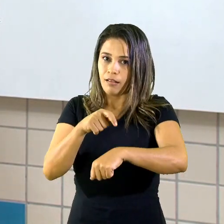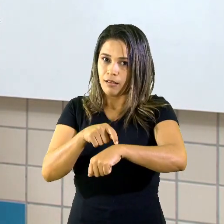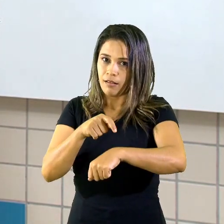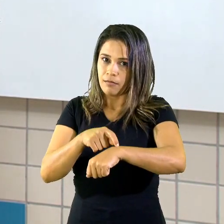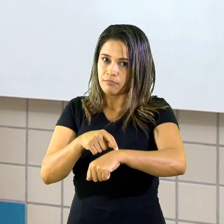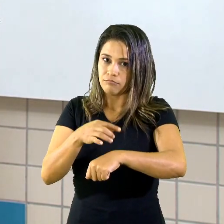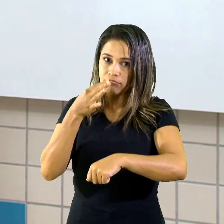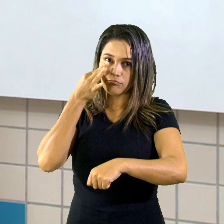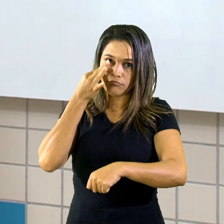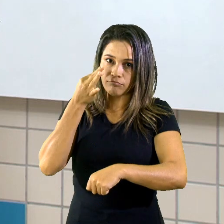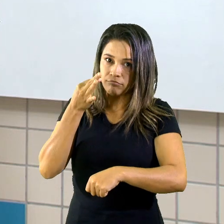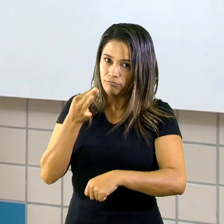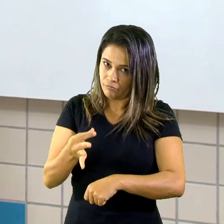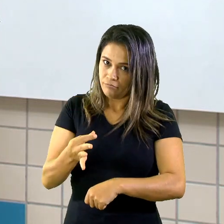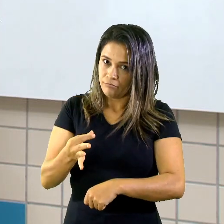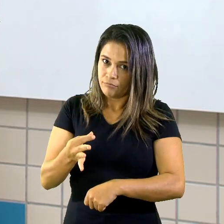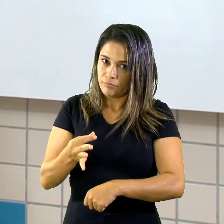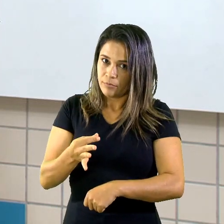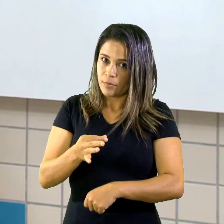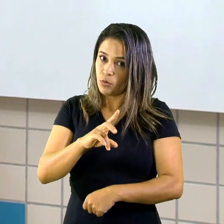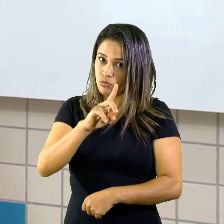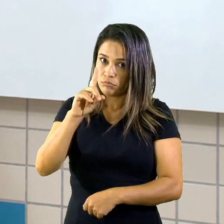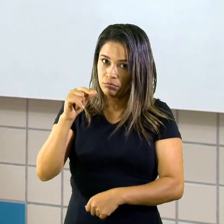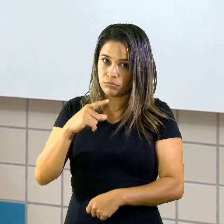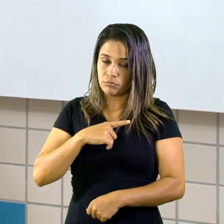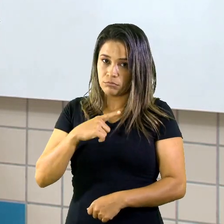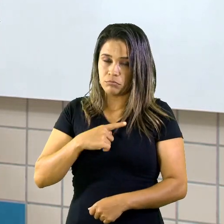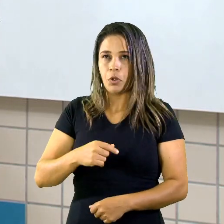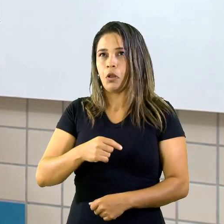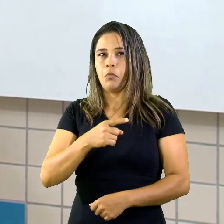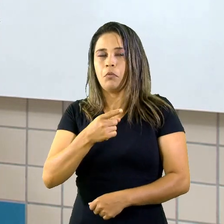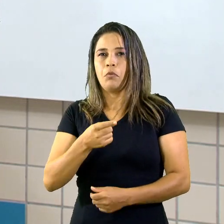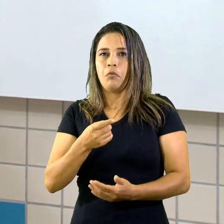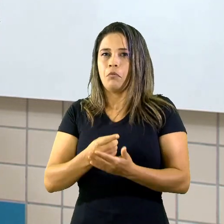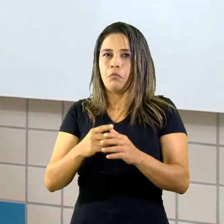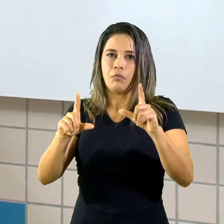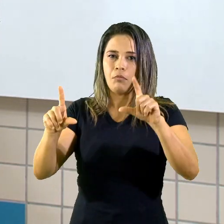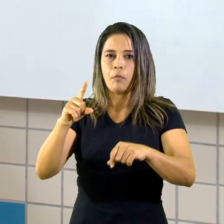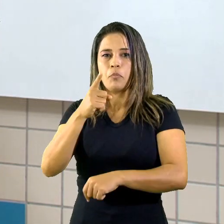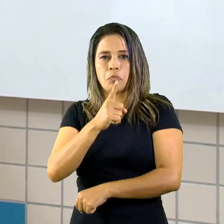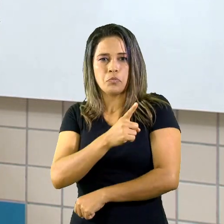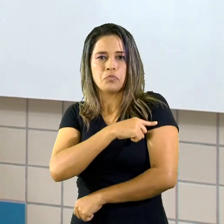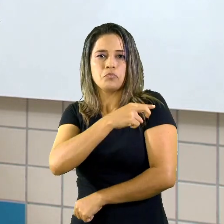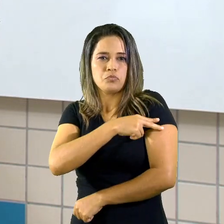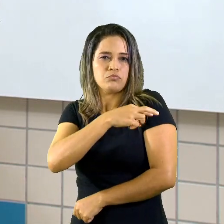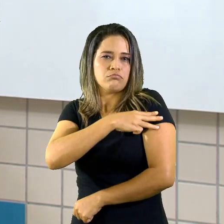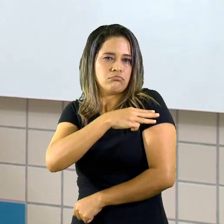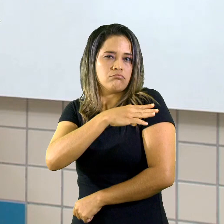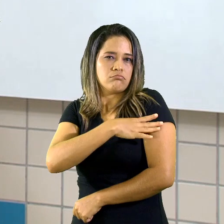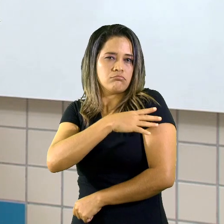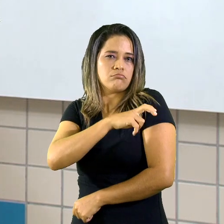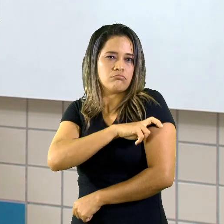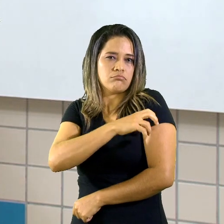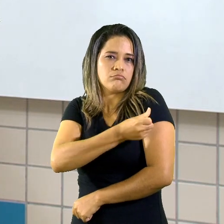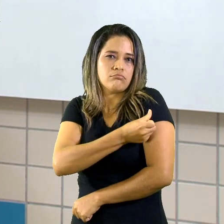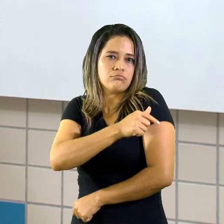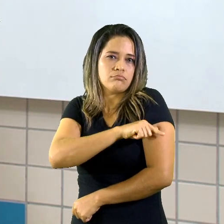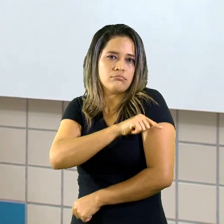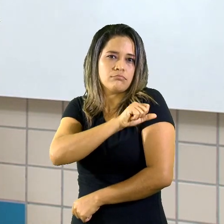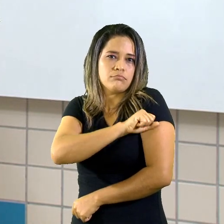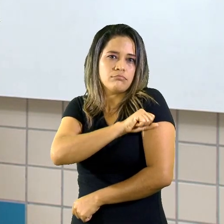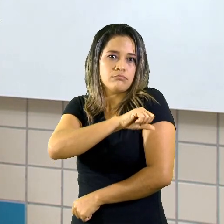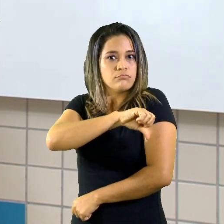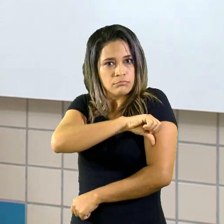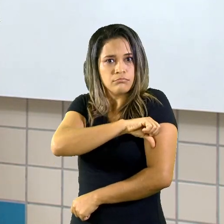aulas, porque lá, durante o dia, passa as aulas do primeiro, do segundo, do terceiro, do quarto, do quinto, do sexto, do sétimo ano, do oitavo ano, do nono